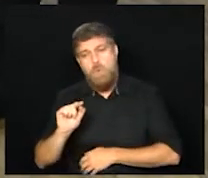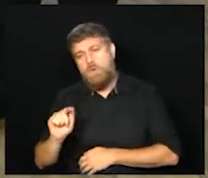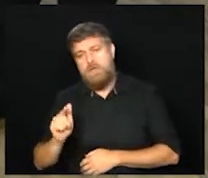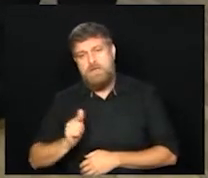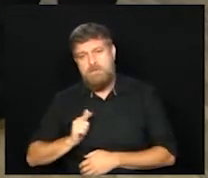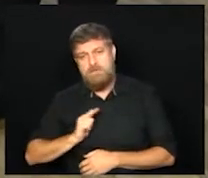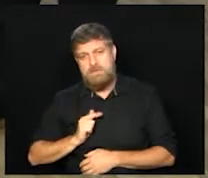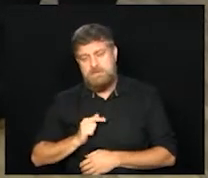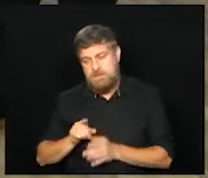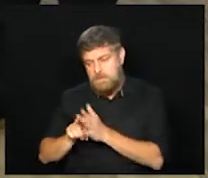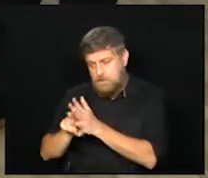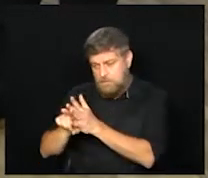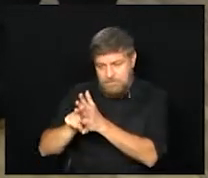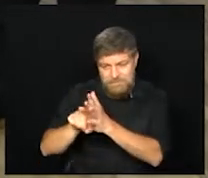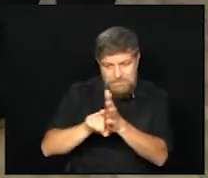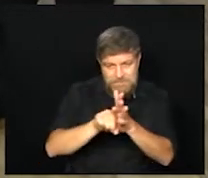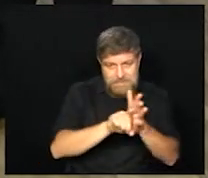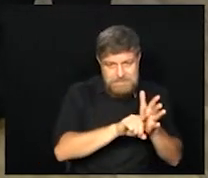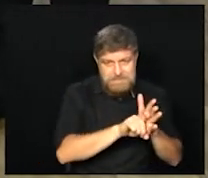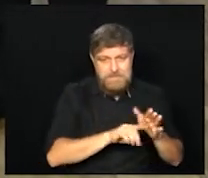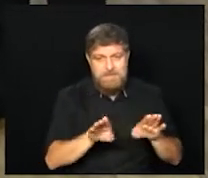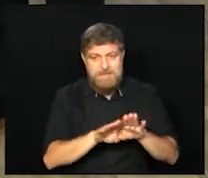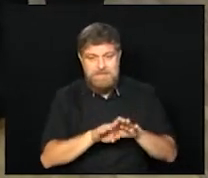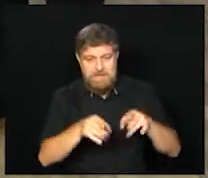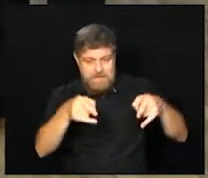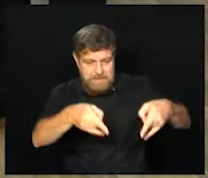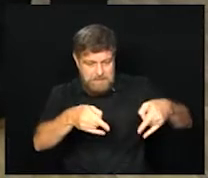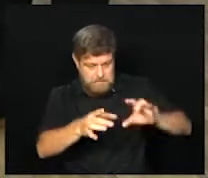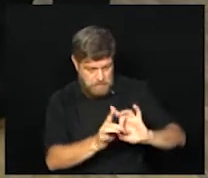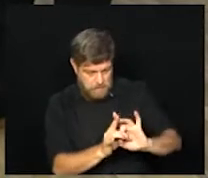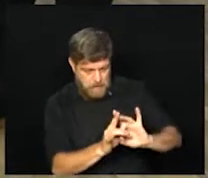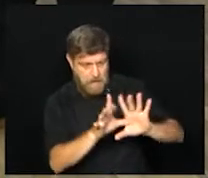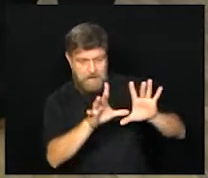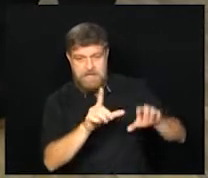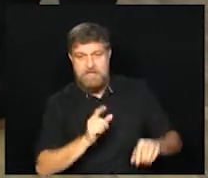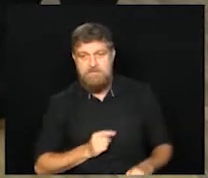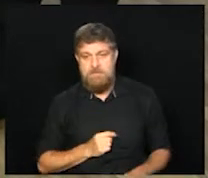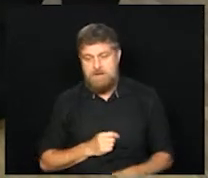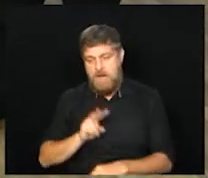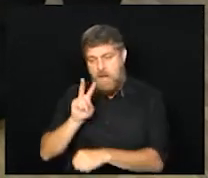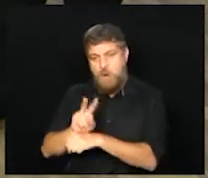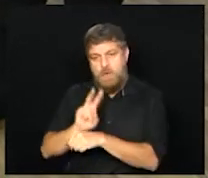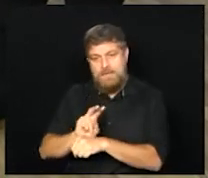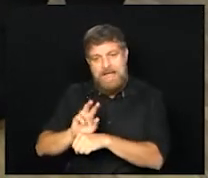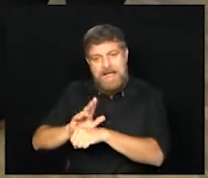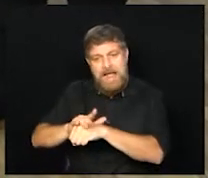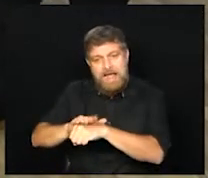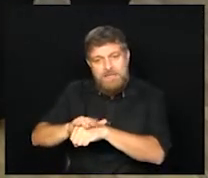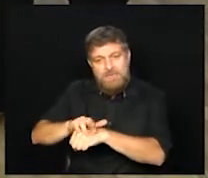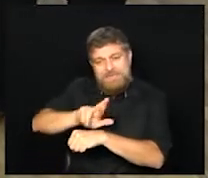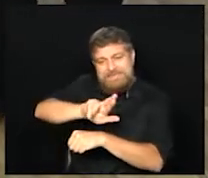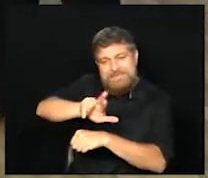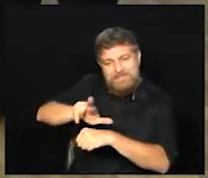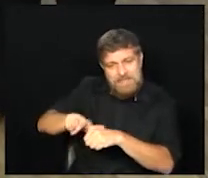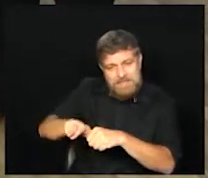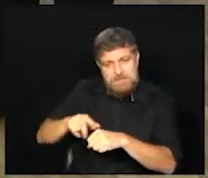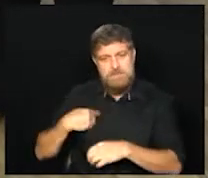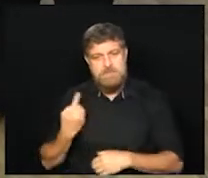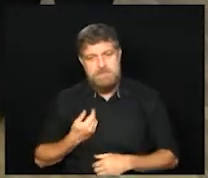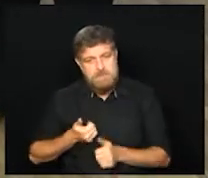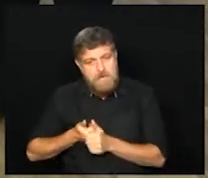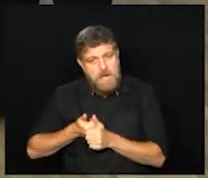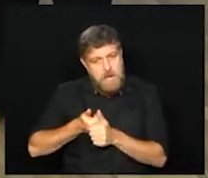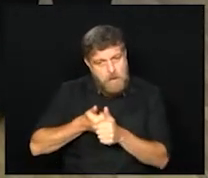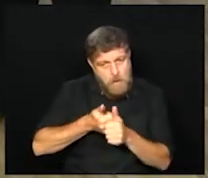ir mapeando e, aos poucos, também liberando alguns leitos do SUS municipal para outras doenças. Então, a gente